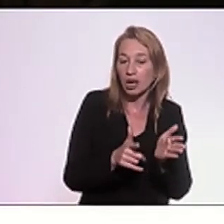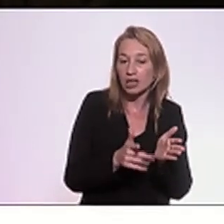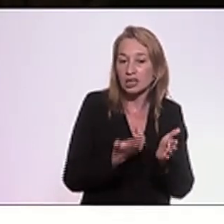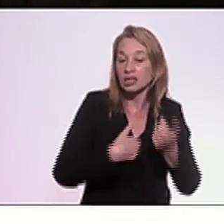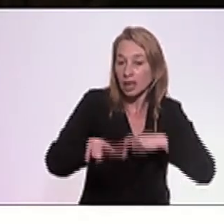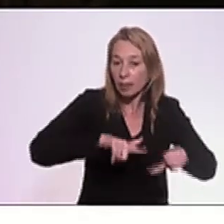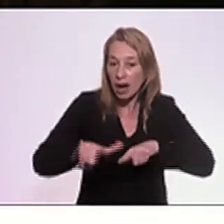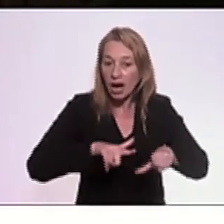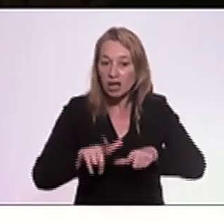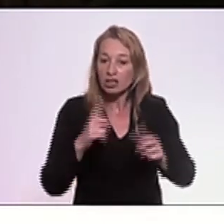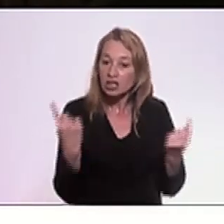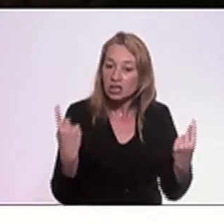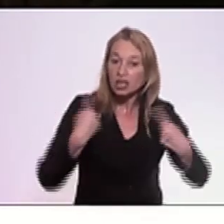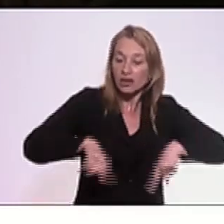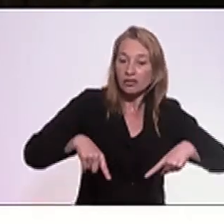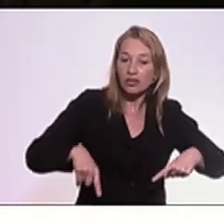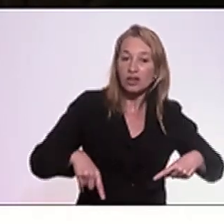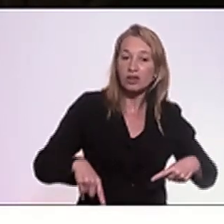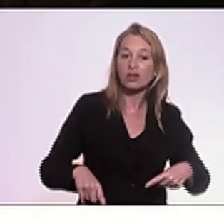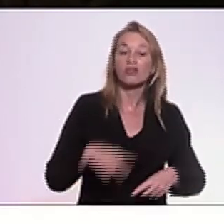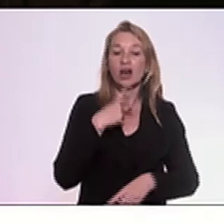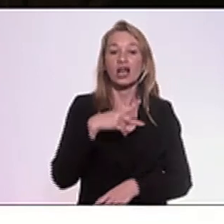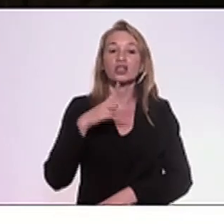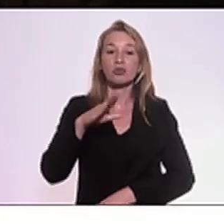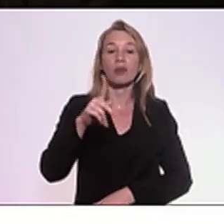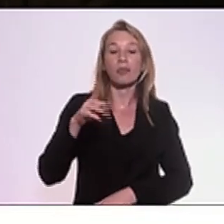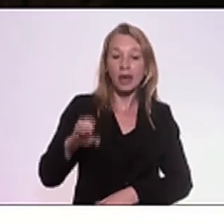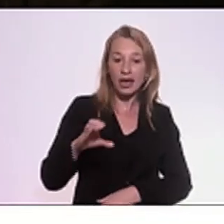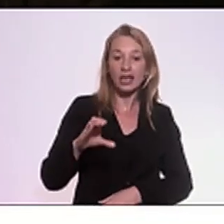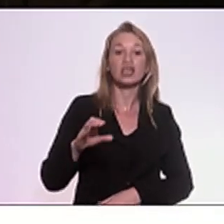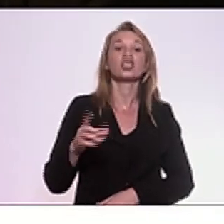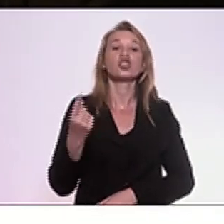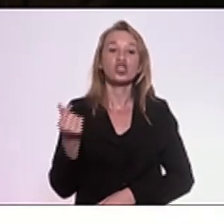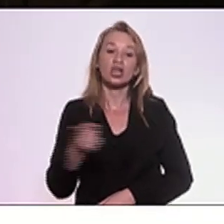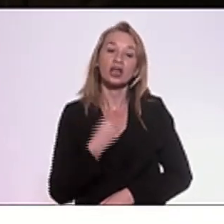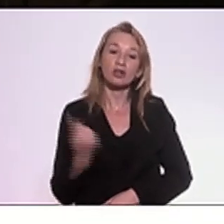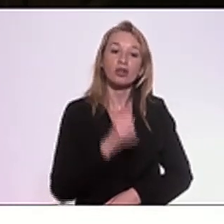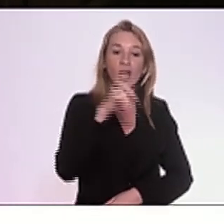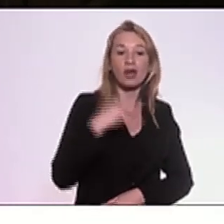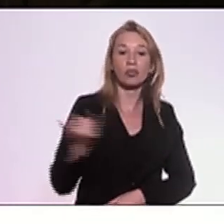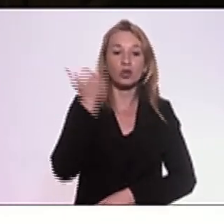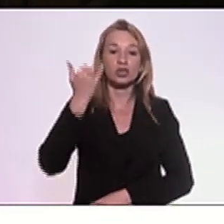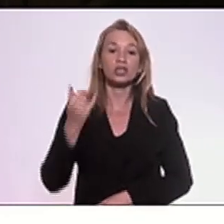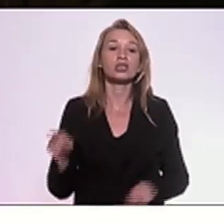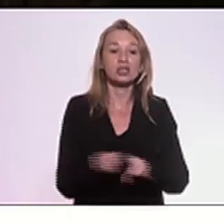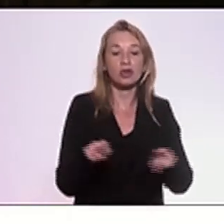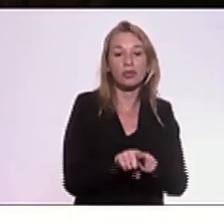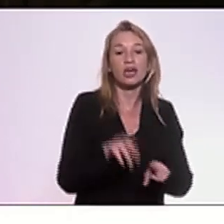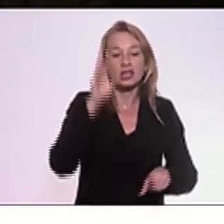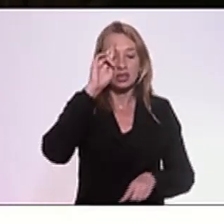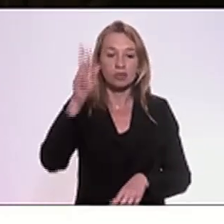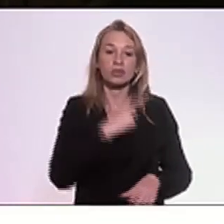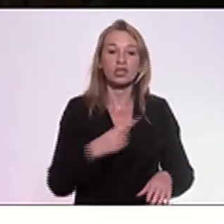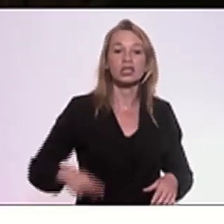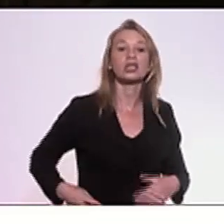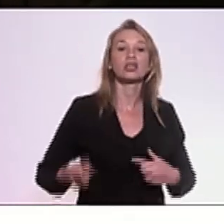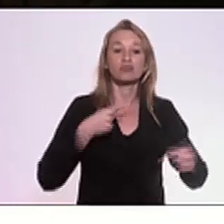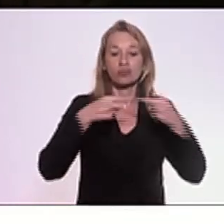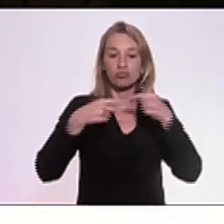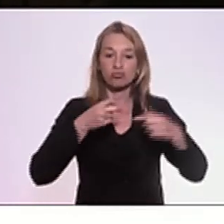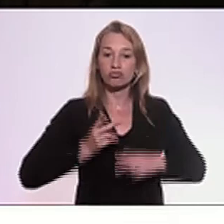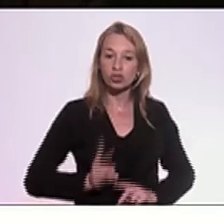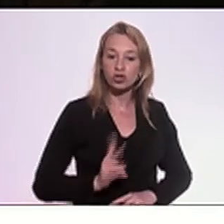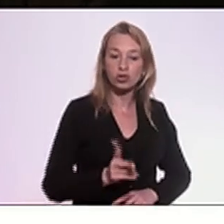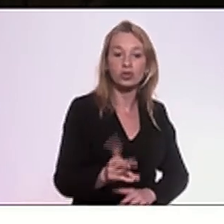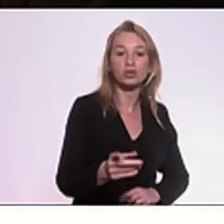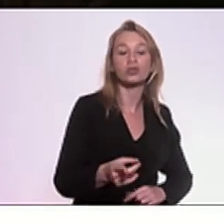falar sobre a PEC do Dinheiro é Nosso é muito importante. No mais, presidente, eu acho que é importante nós seguirmos com esse debate, temos muito a aprender